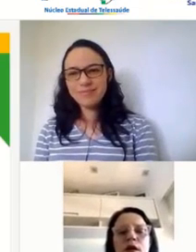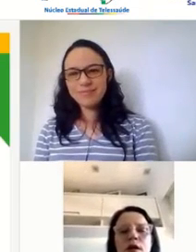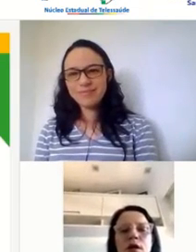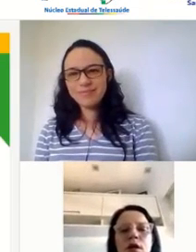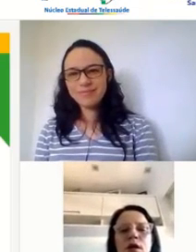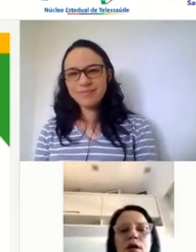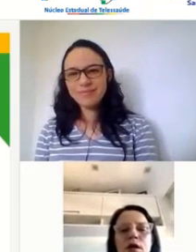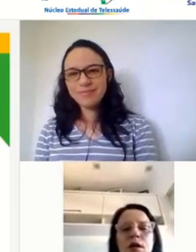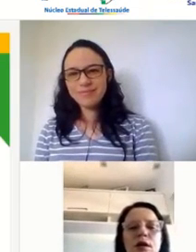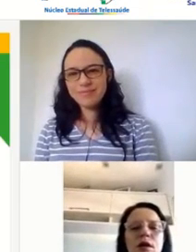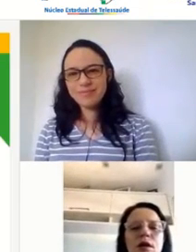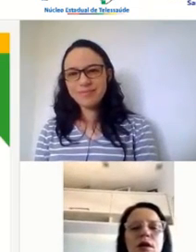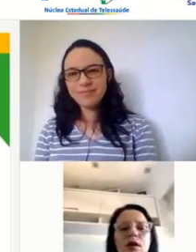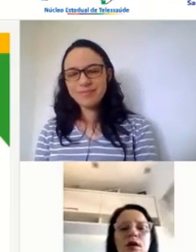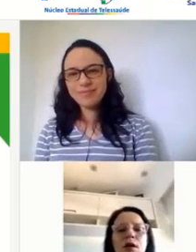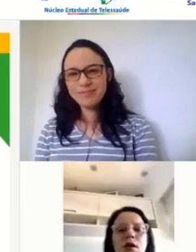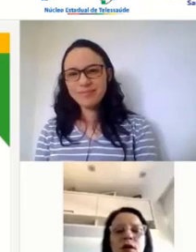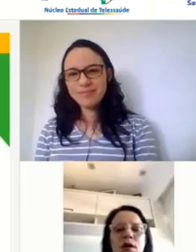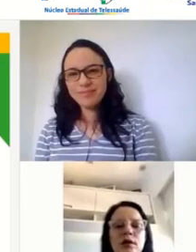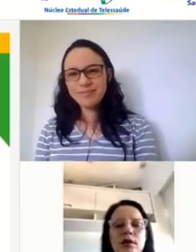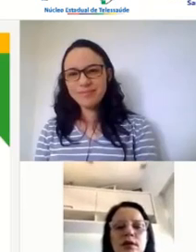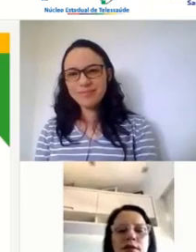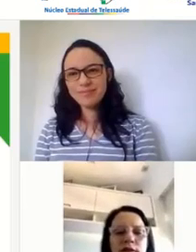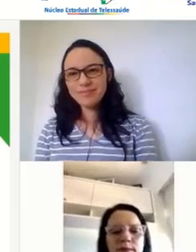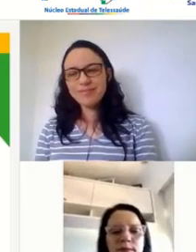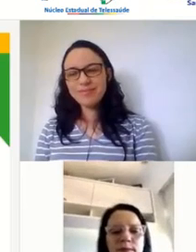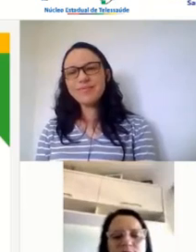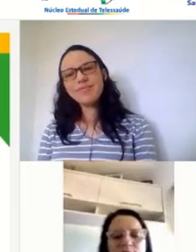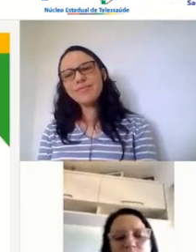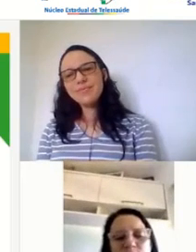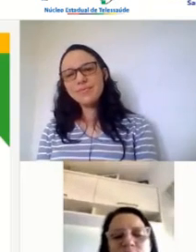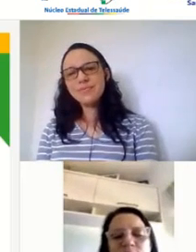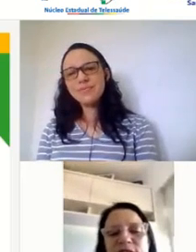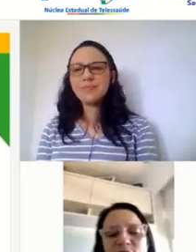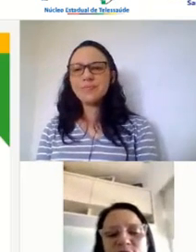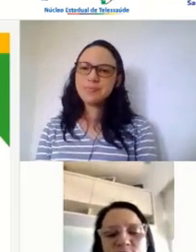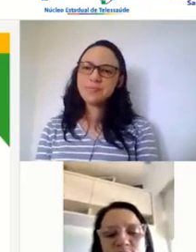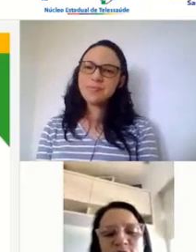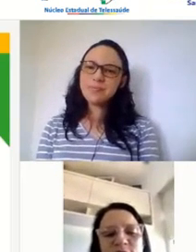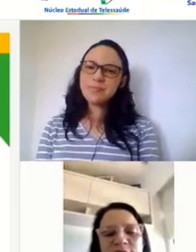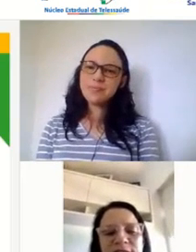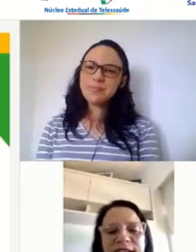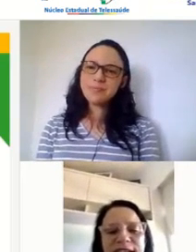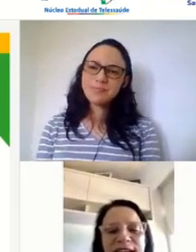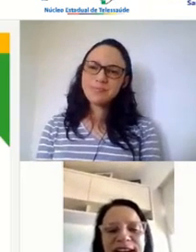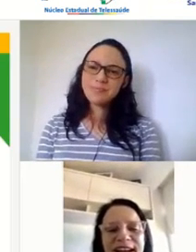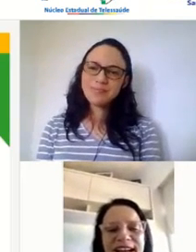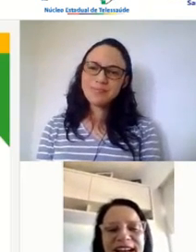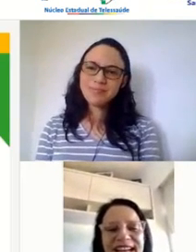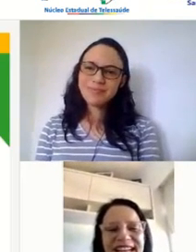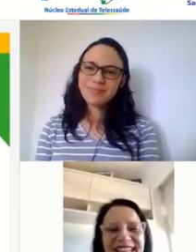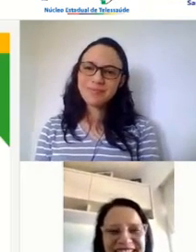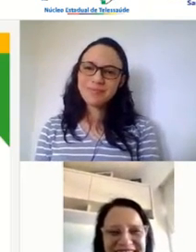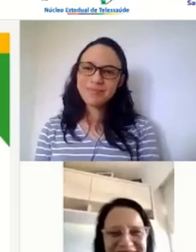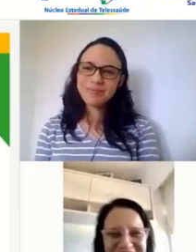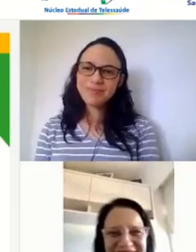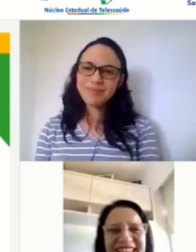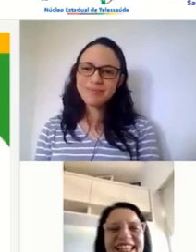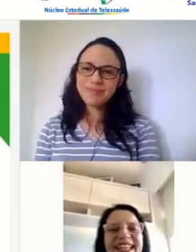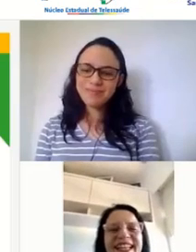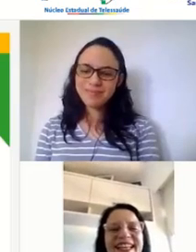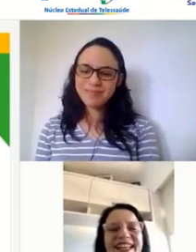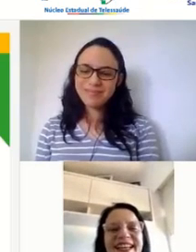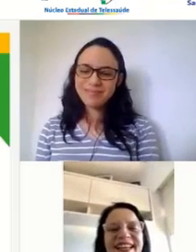agora tô a pronto então assim a gente agora tá no momento a professora